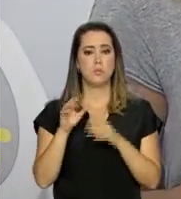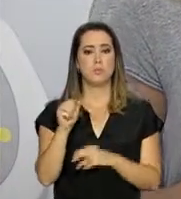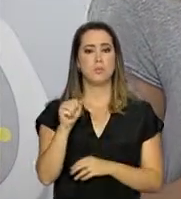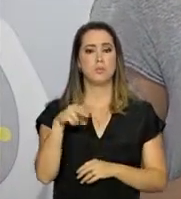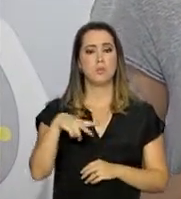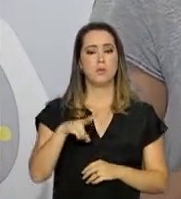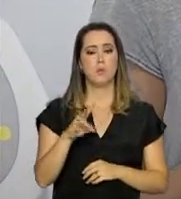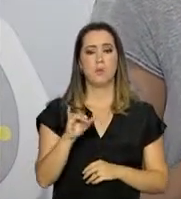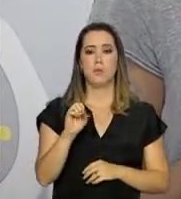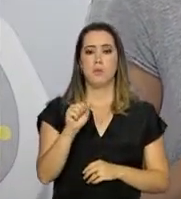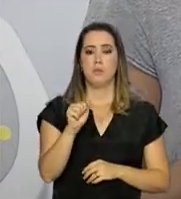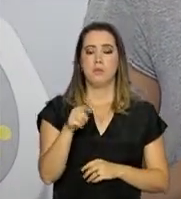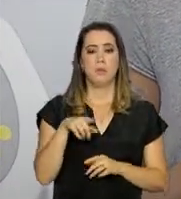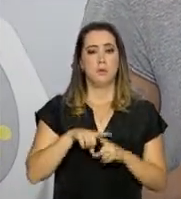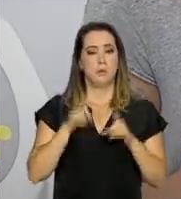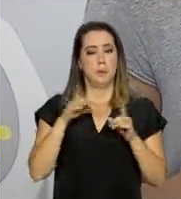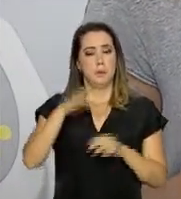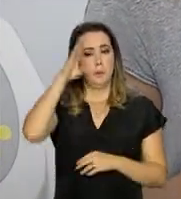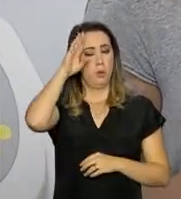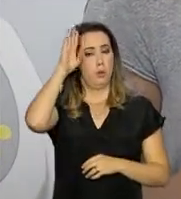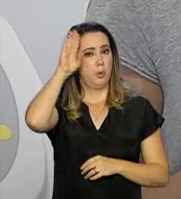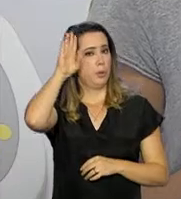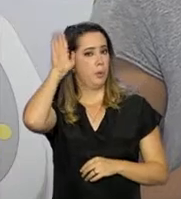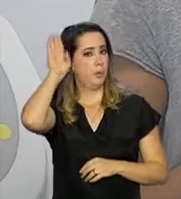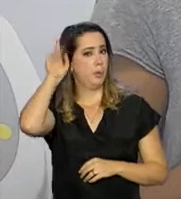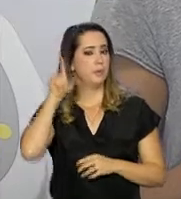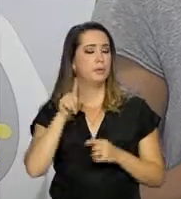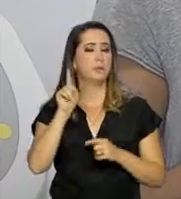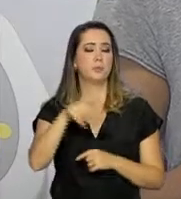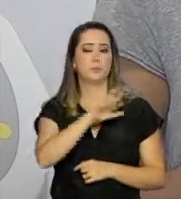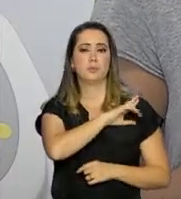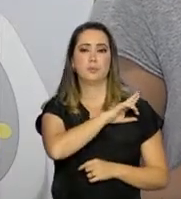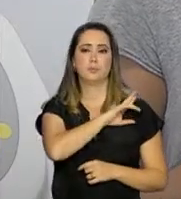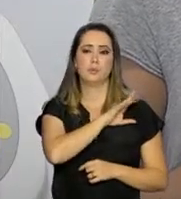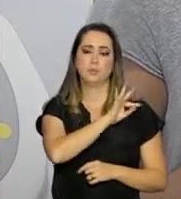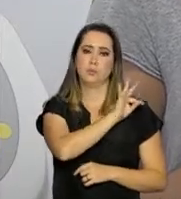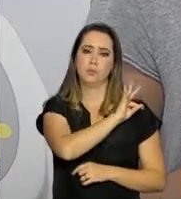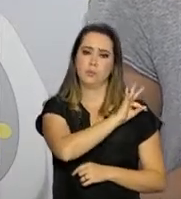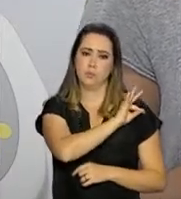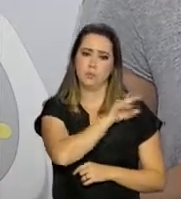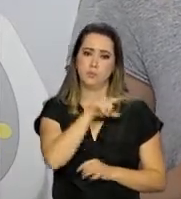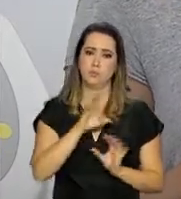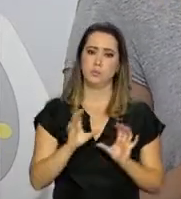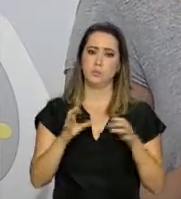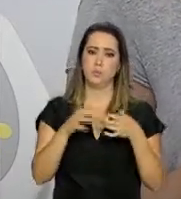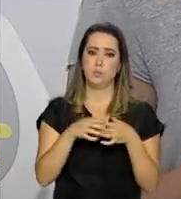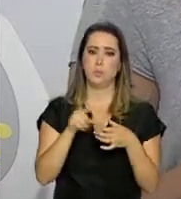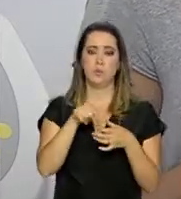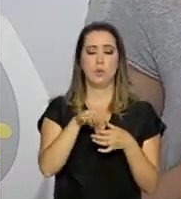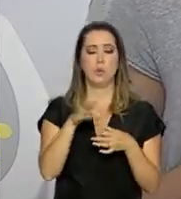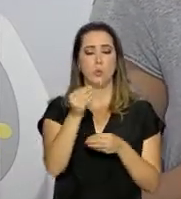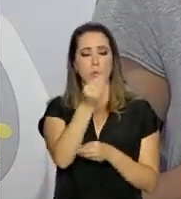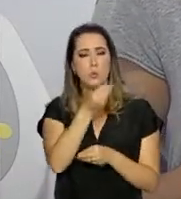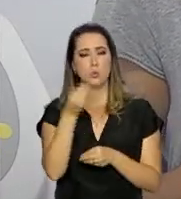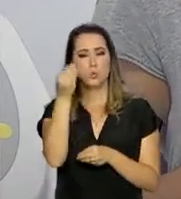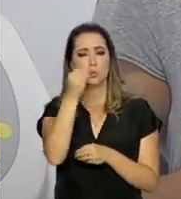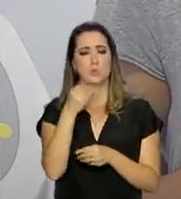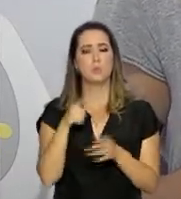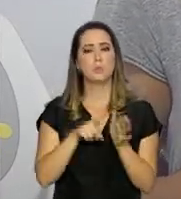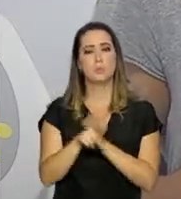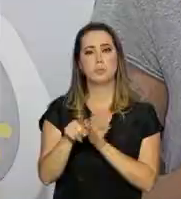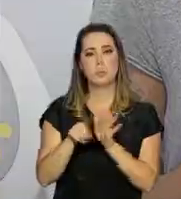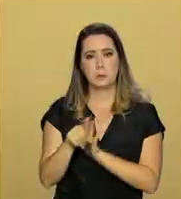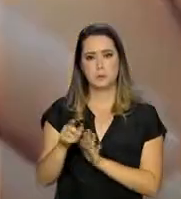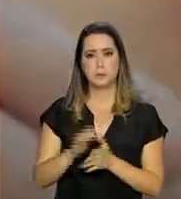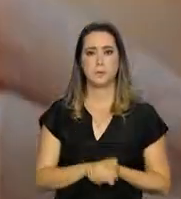anvisa já os profissionais de nível superior vão ser os responsáveis técnicos pelos centros de estética e realizar pesquisas de